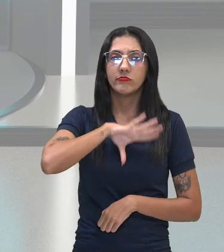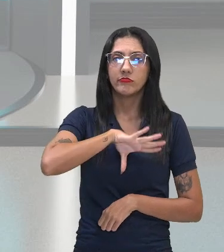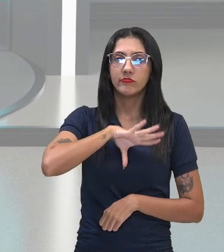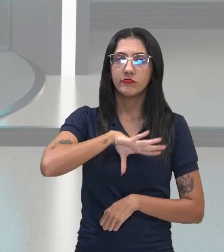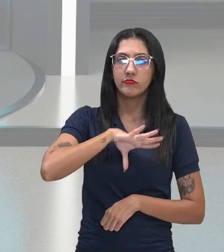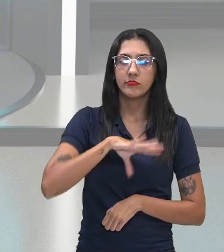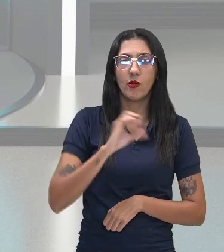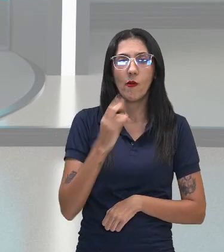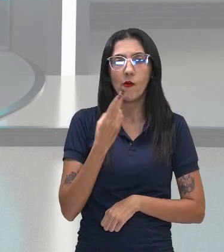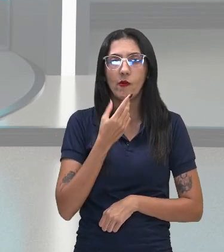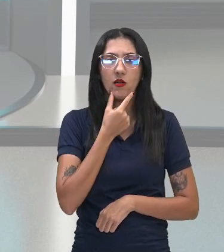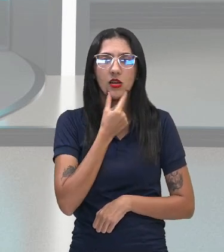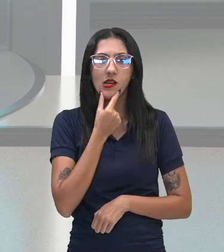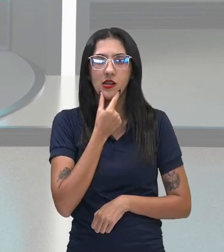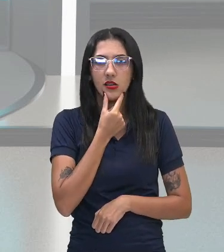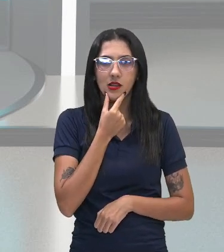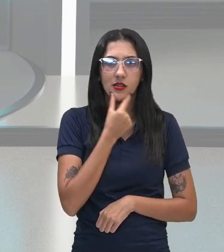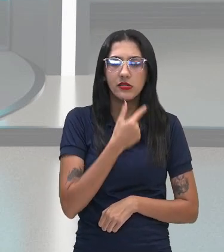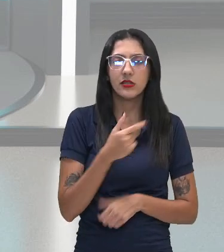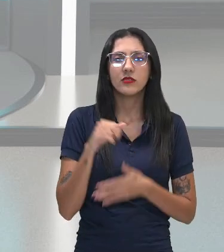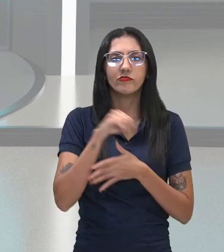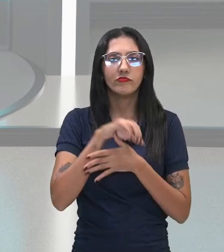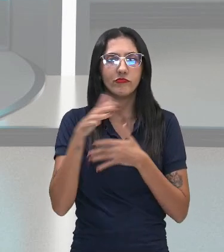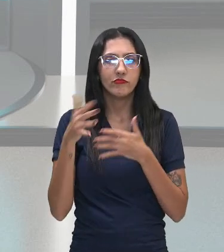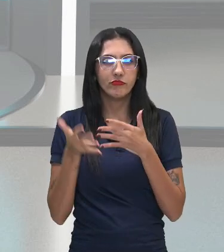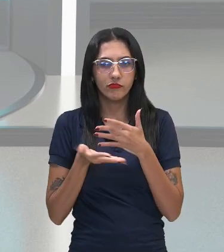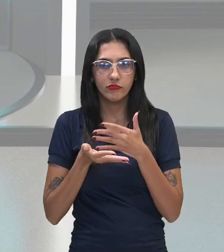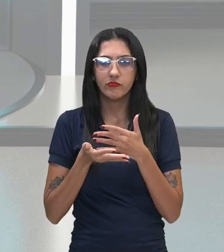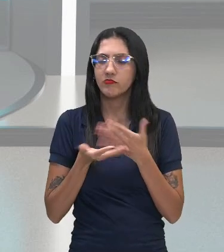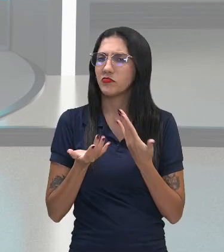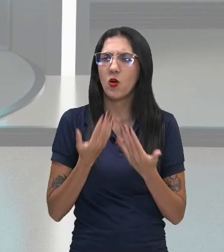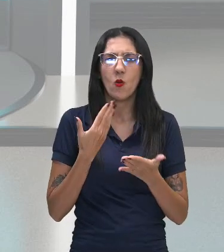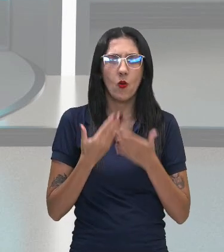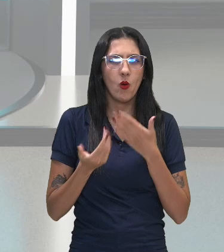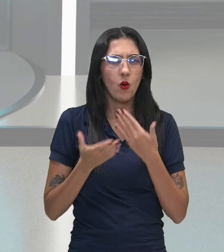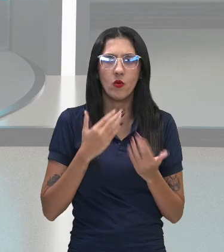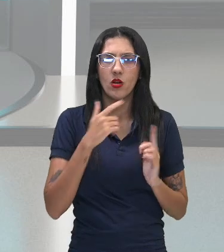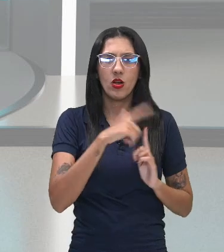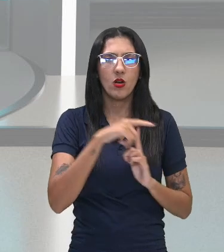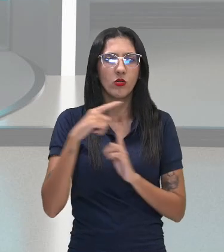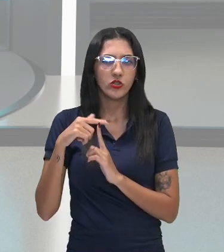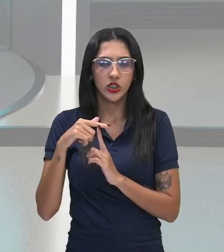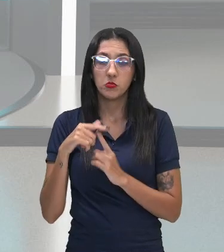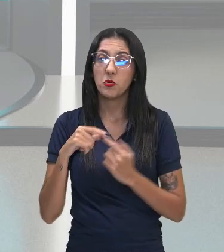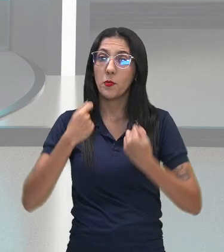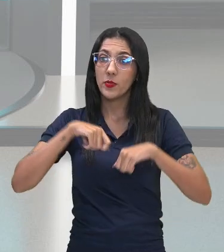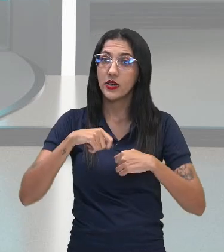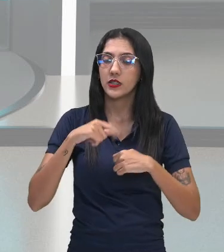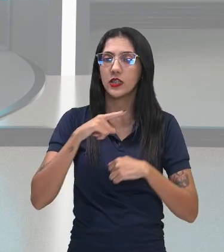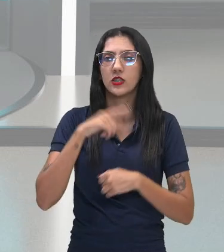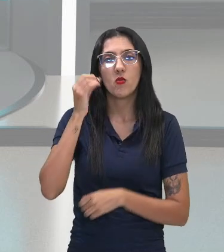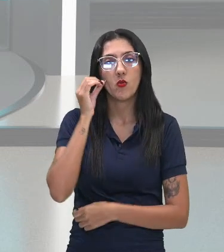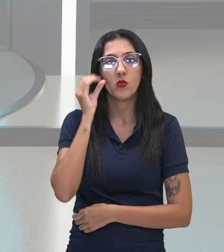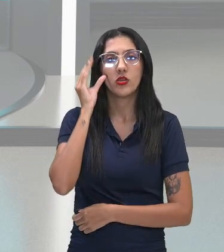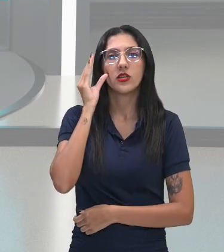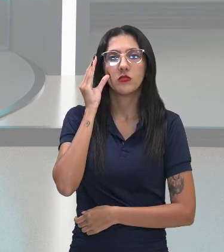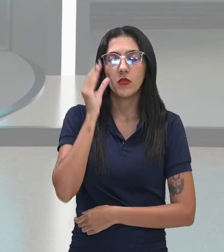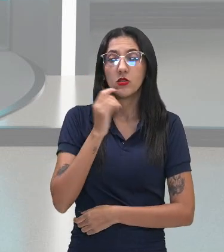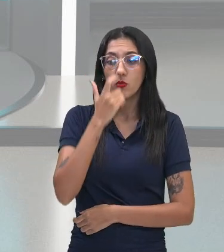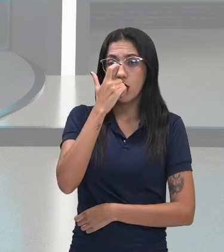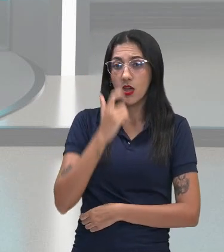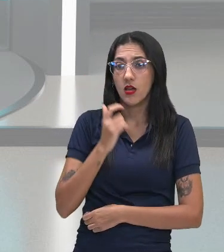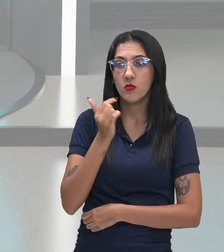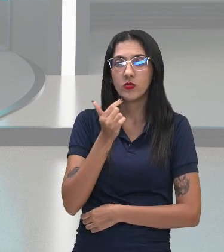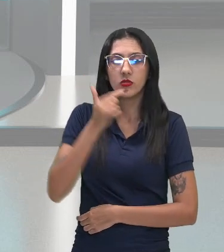seja inglesa, seja de sinais. Qual for o código, tem que haver conhecimento das duas partes para que